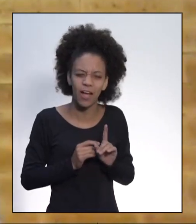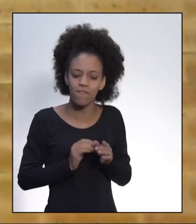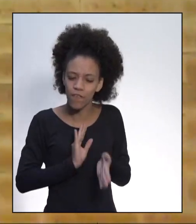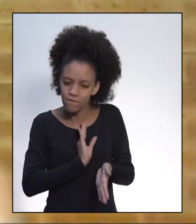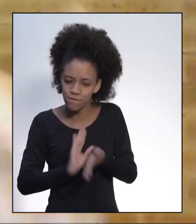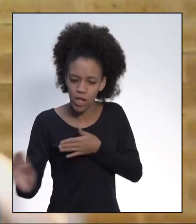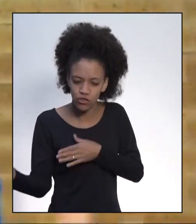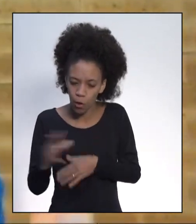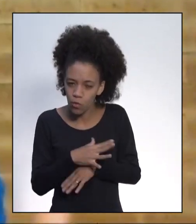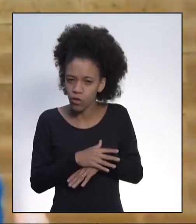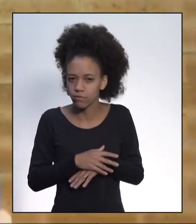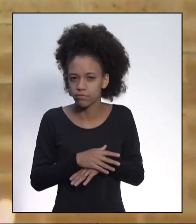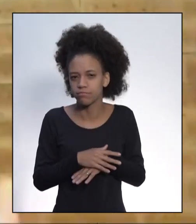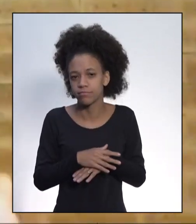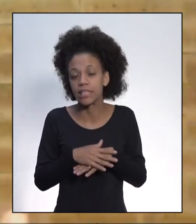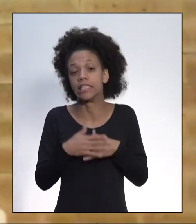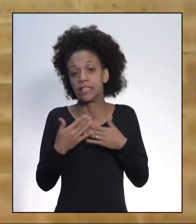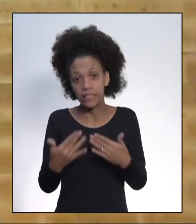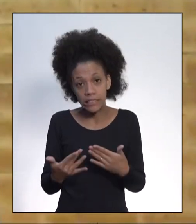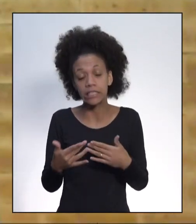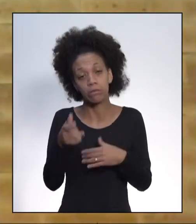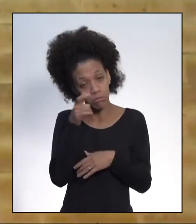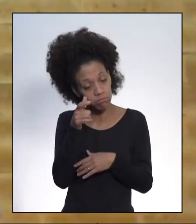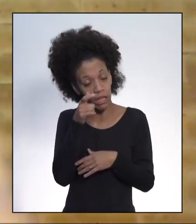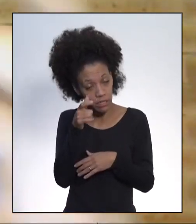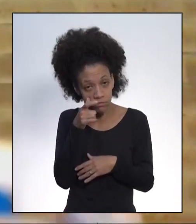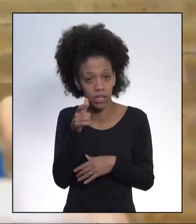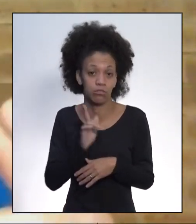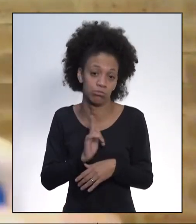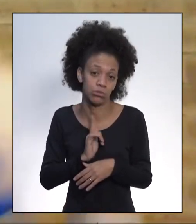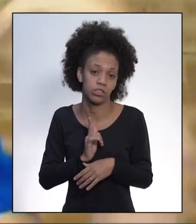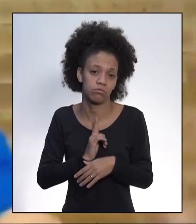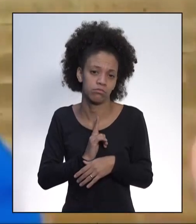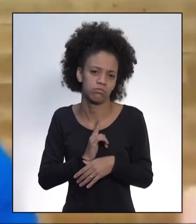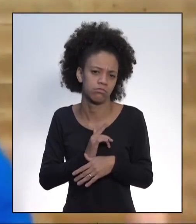algo novo. Então, apesar de eu ter algo ali bastante interessante, né, que era